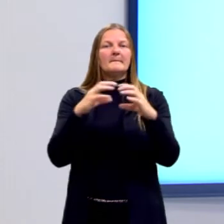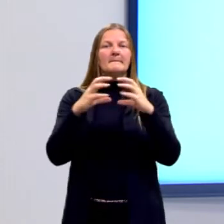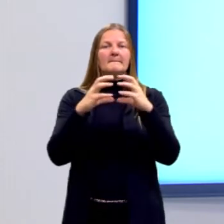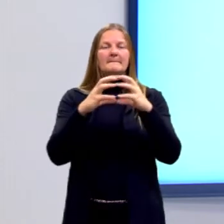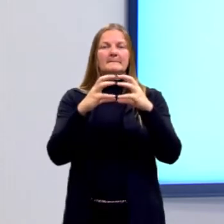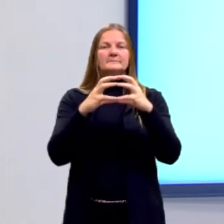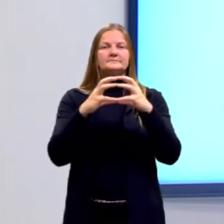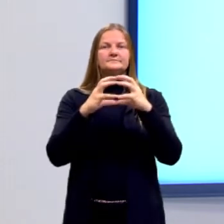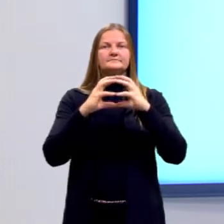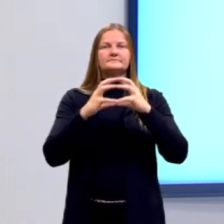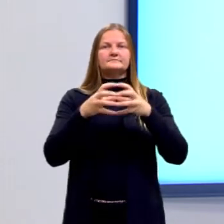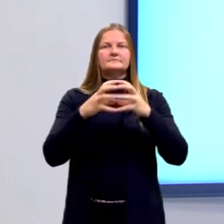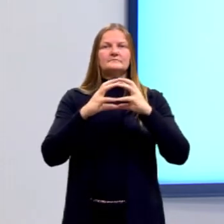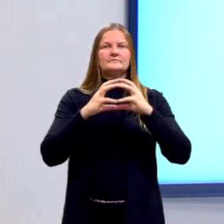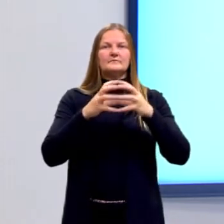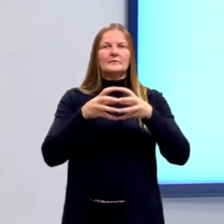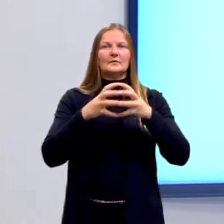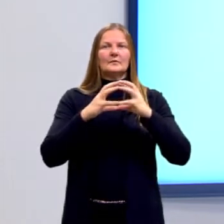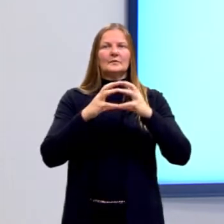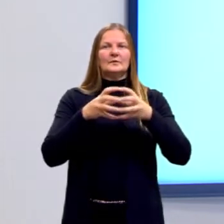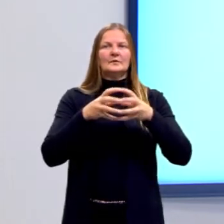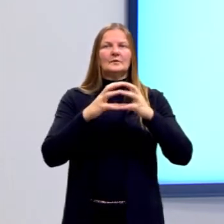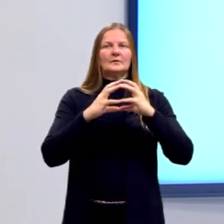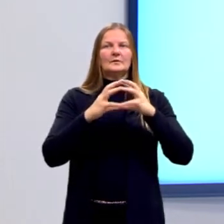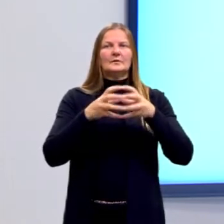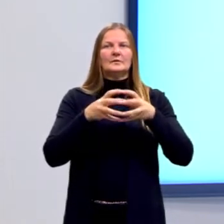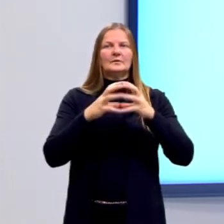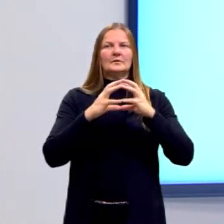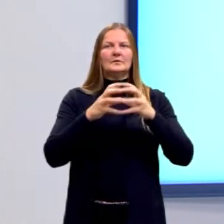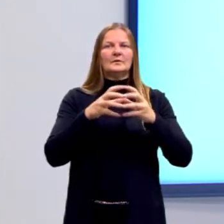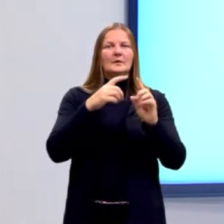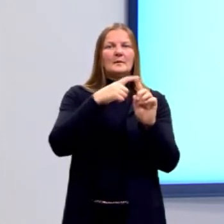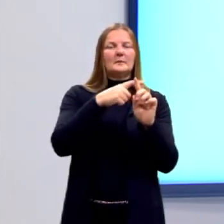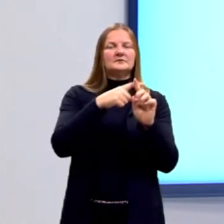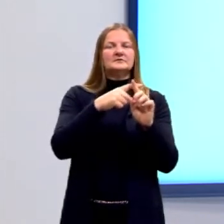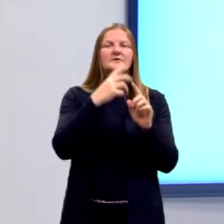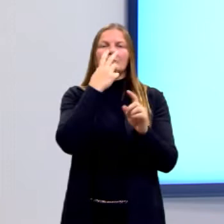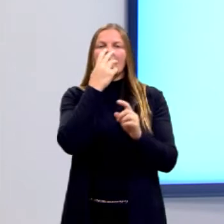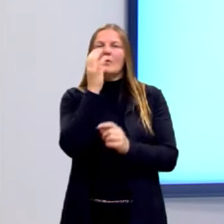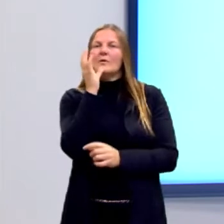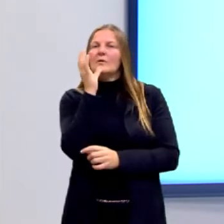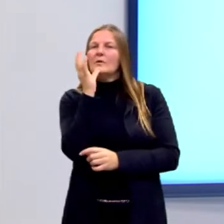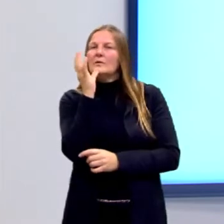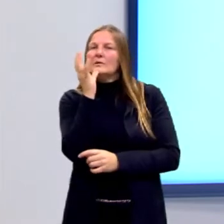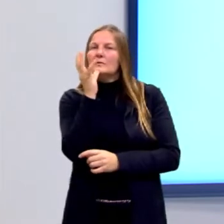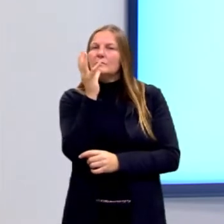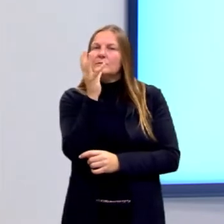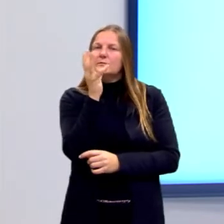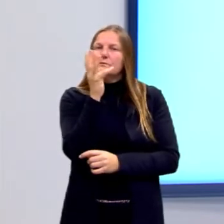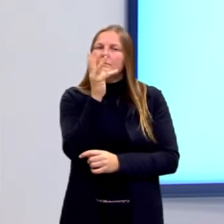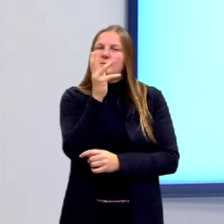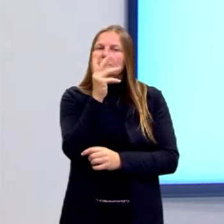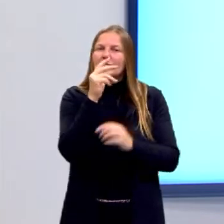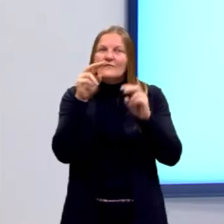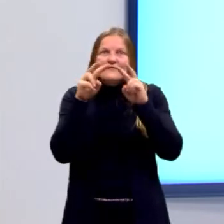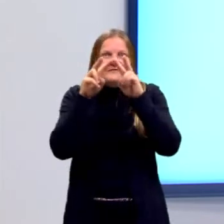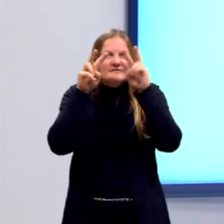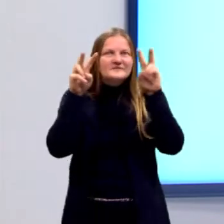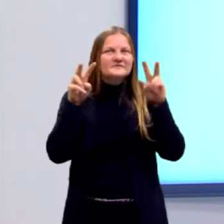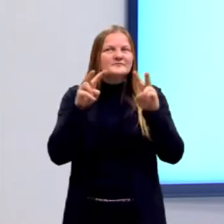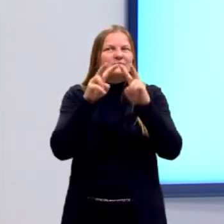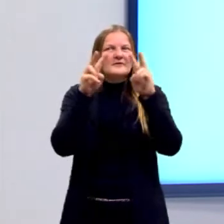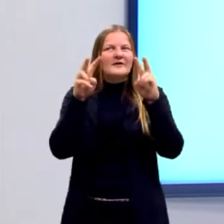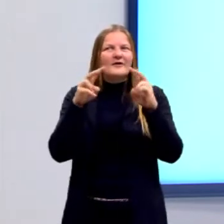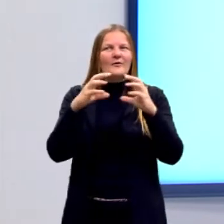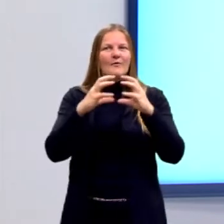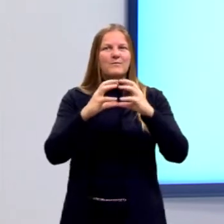eu tonalizando né parte portátil é como se a gente tivesse uma câmera lenta né para avaliar isso que que aconteceu ela ainda